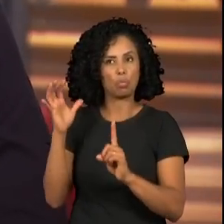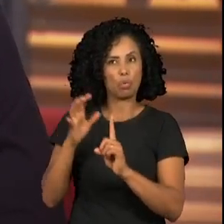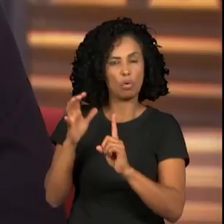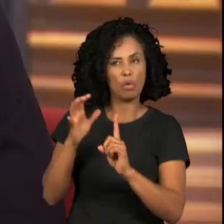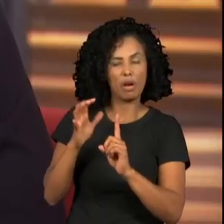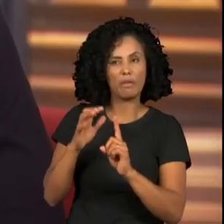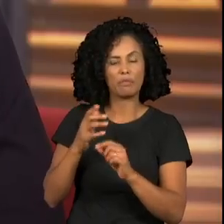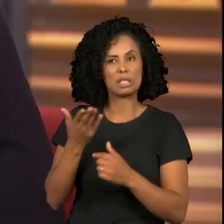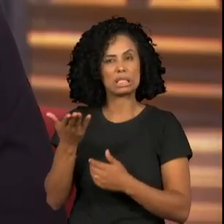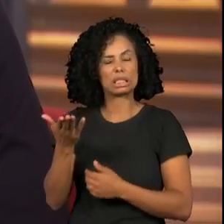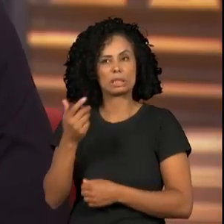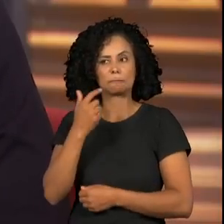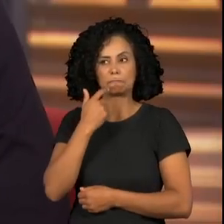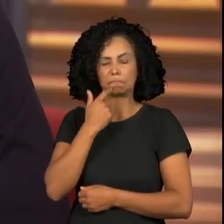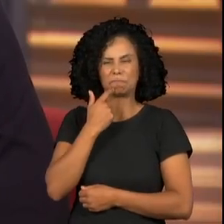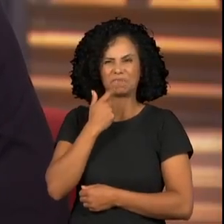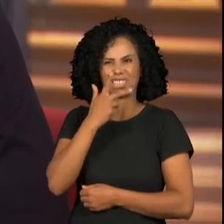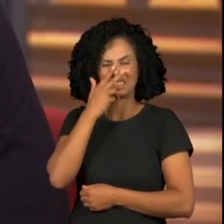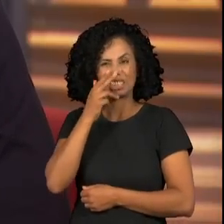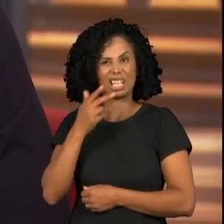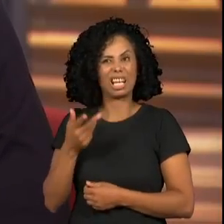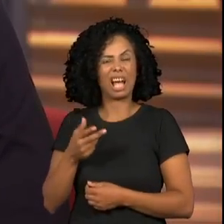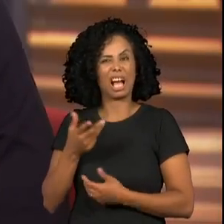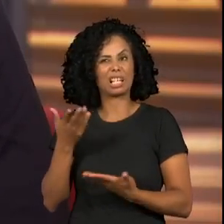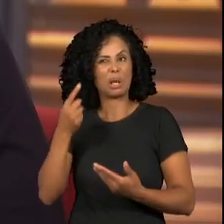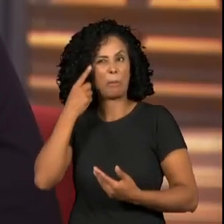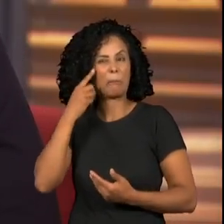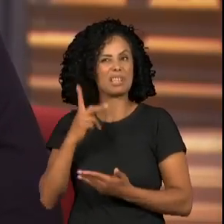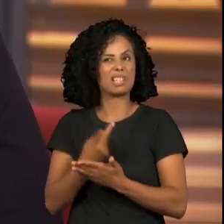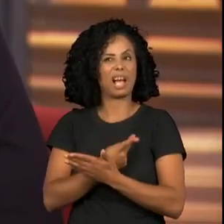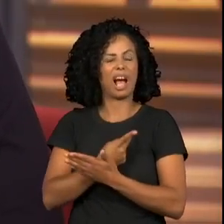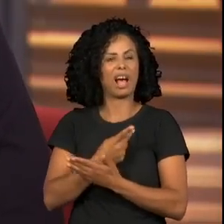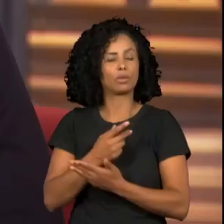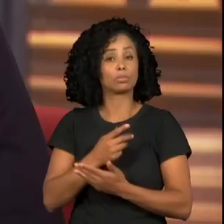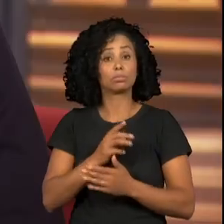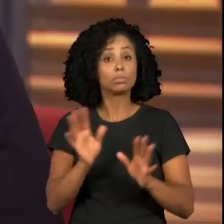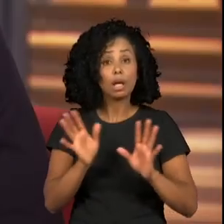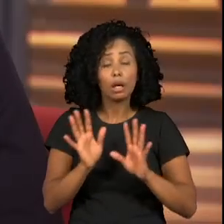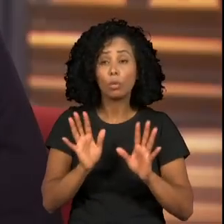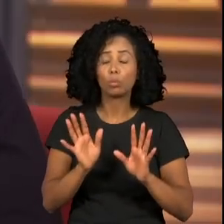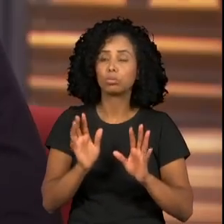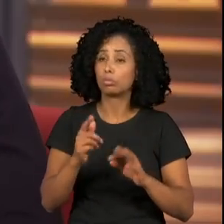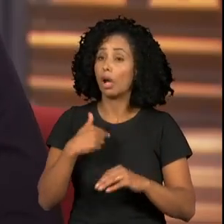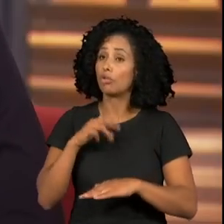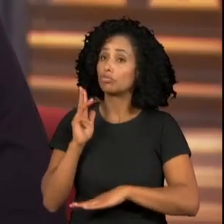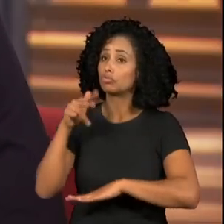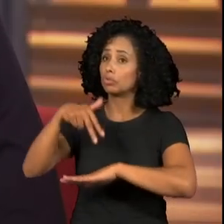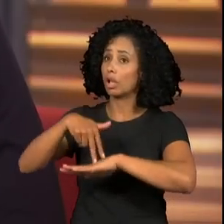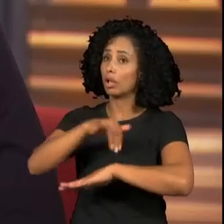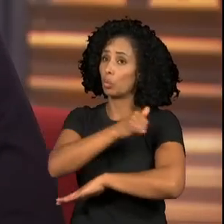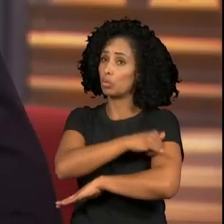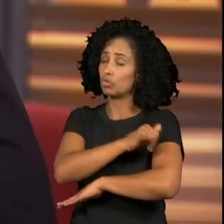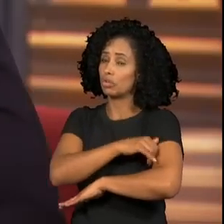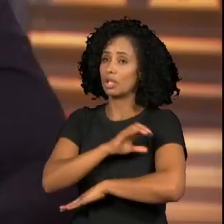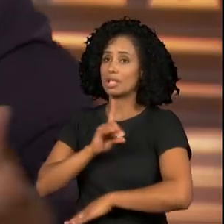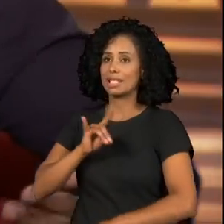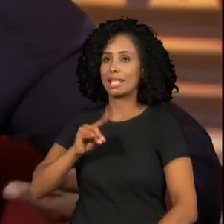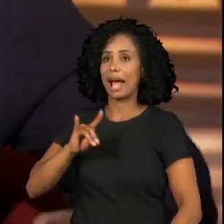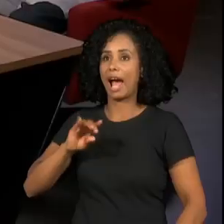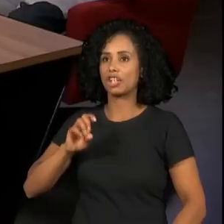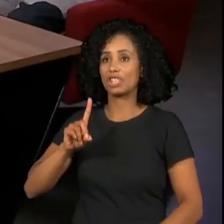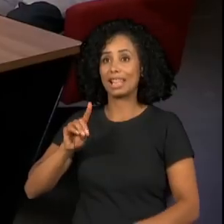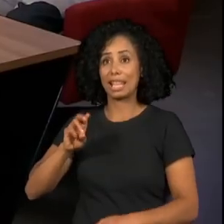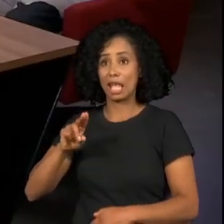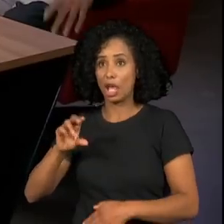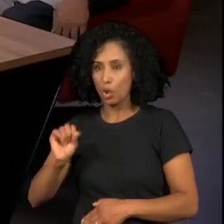cara, se as pessoas interpretarem tudo errado, vai ser muito ruim. E não. Quando eu cheguei na Cidade de Deus, a Cidade de Deus começou a me parabenizar, as pessoas vindo